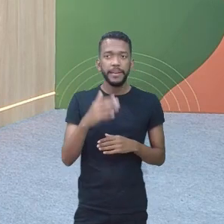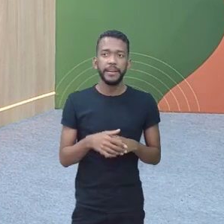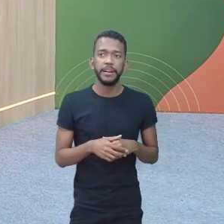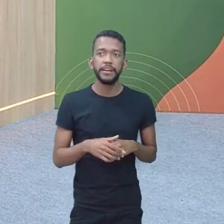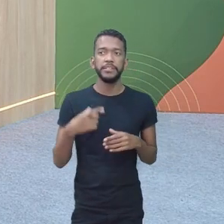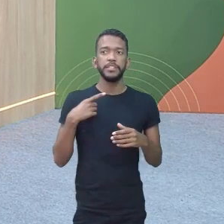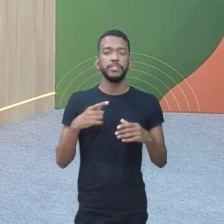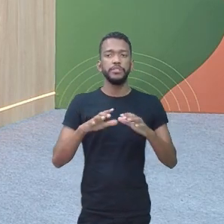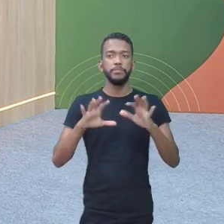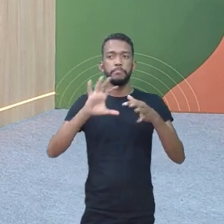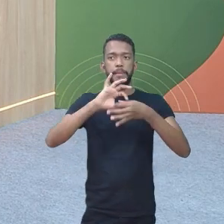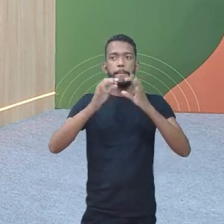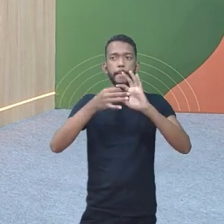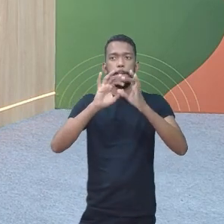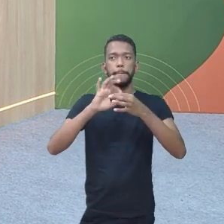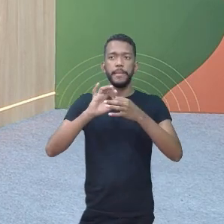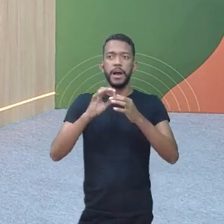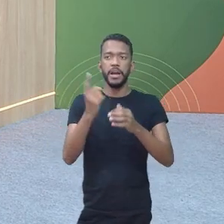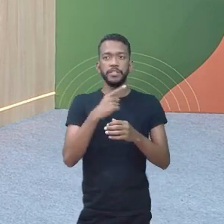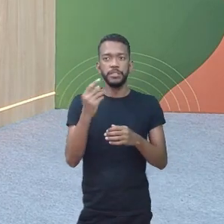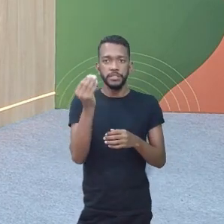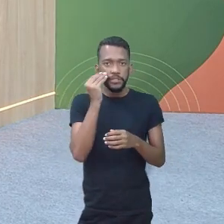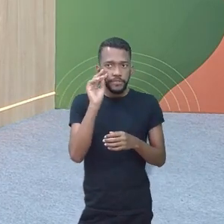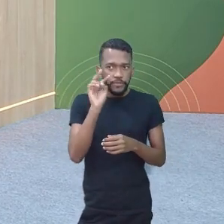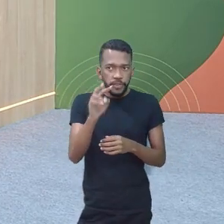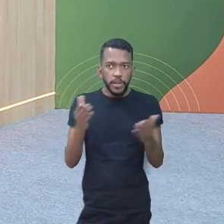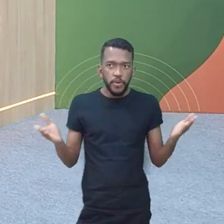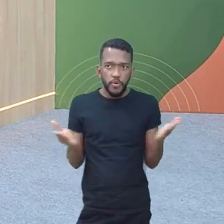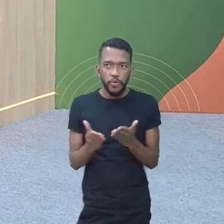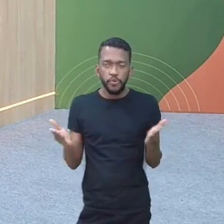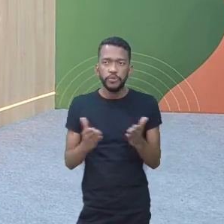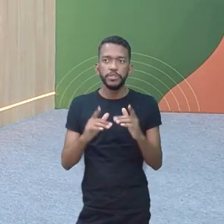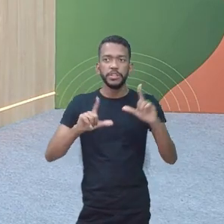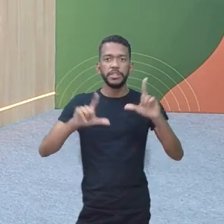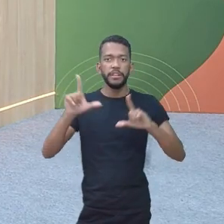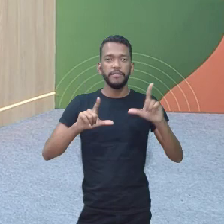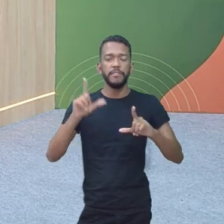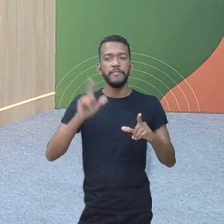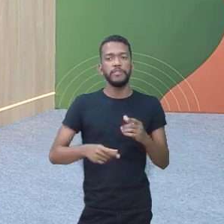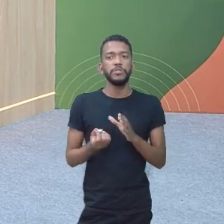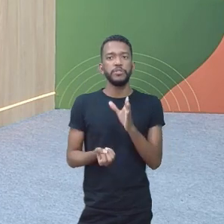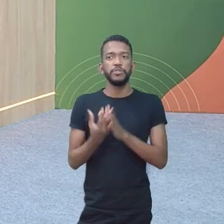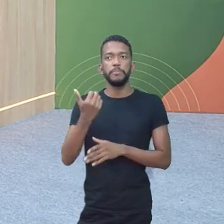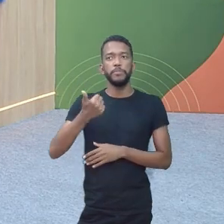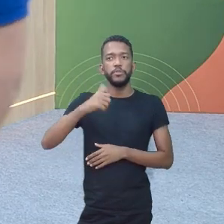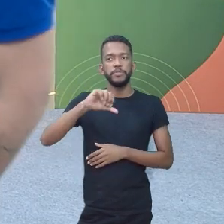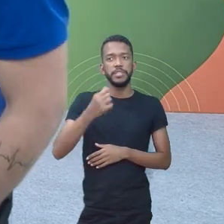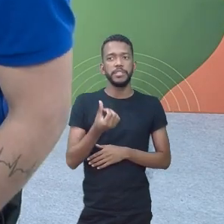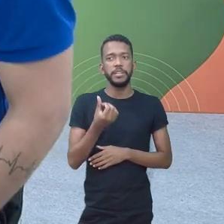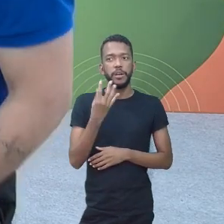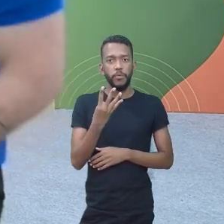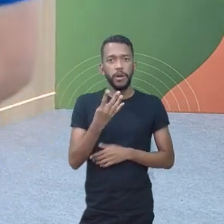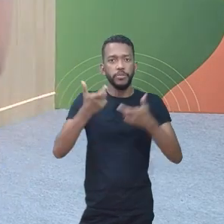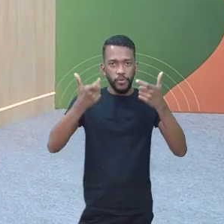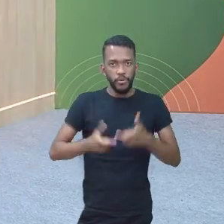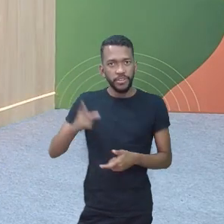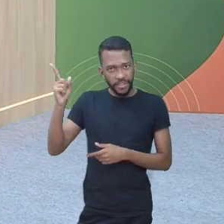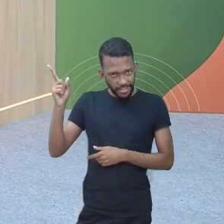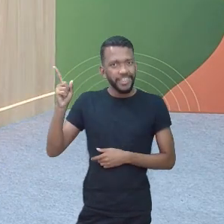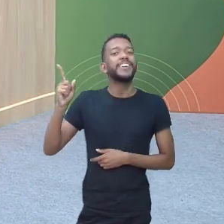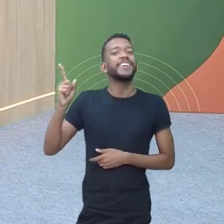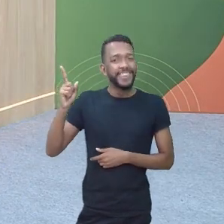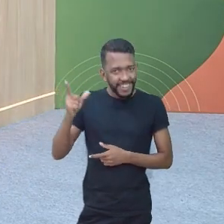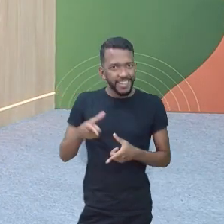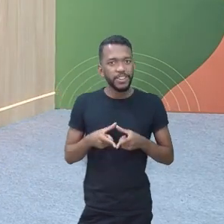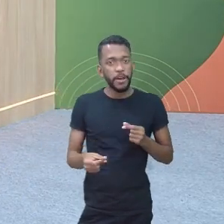os Jogos Olímpicos, como a gente assiste hoje na TV, ele surgiu em 64 em Tóquio?